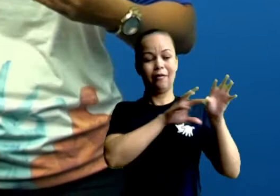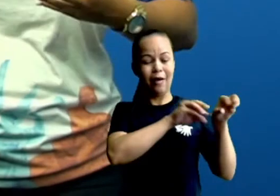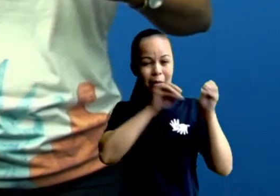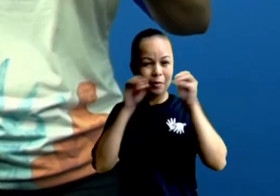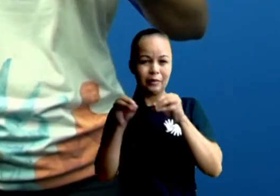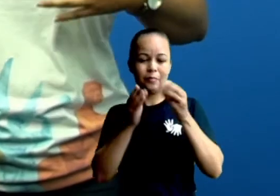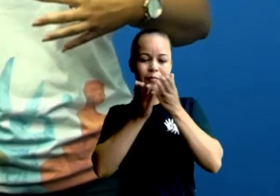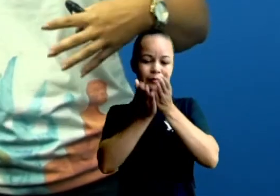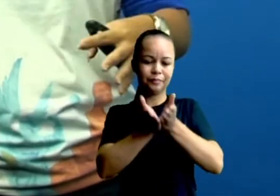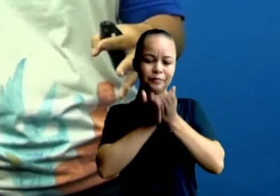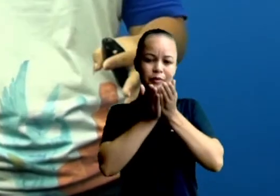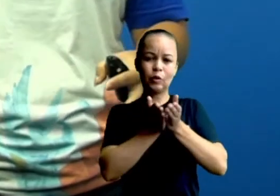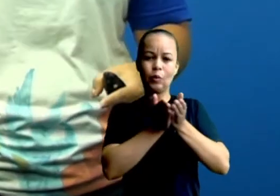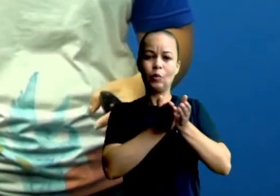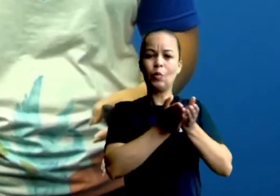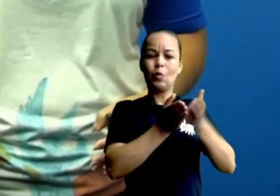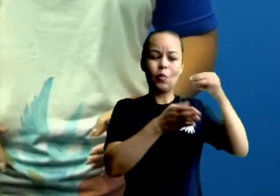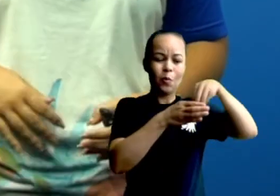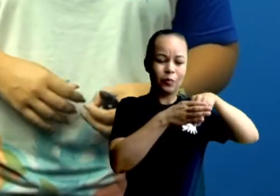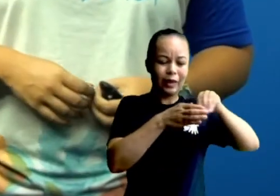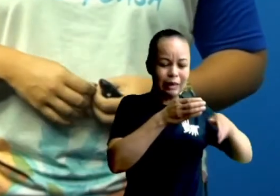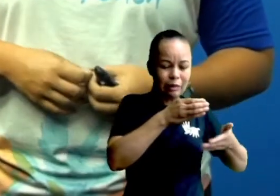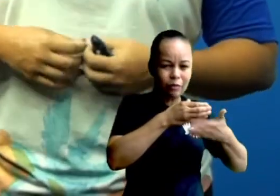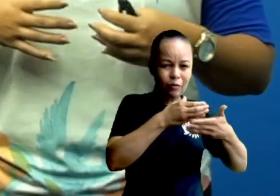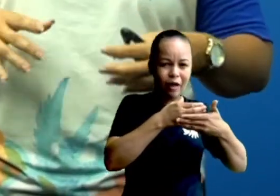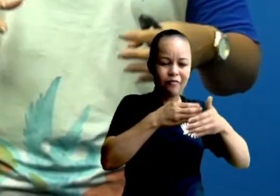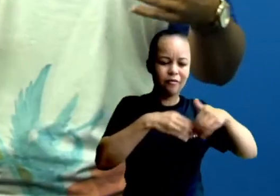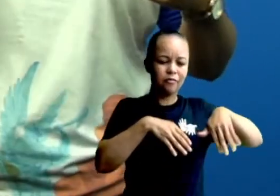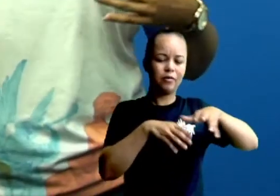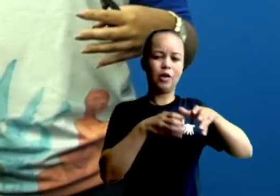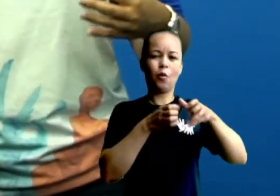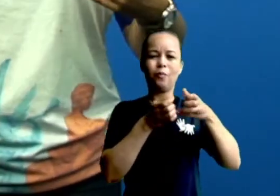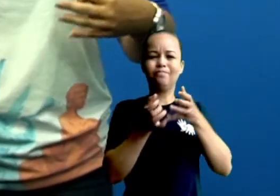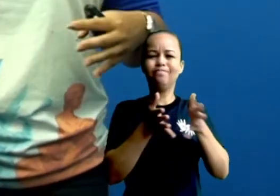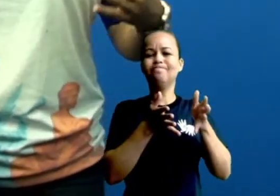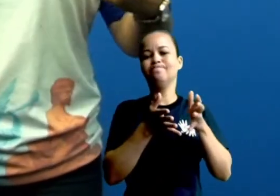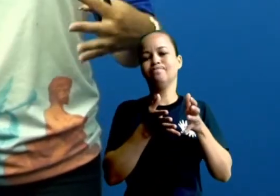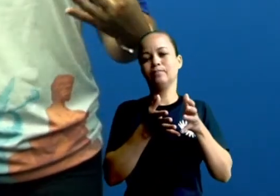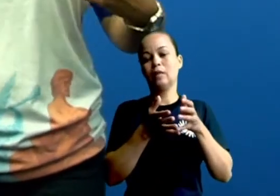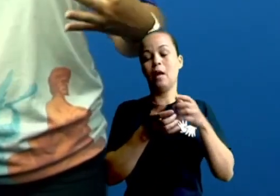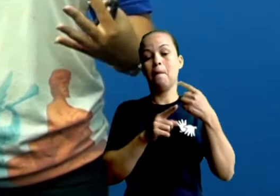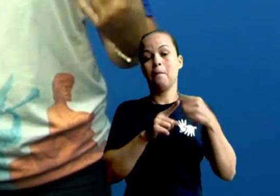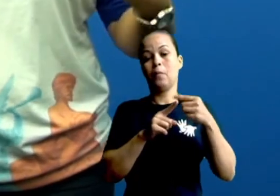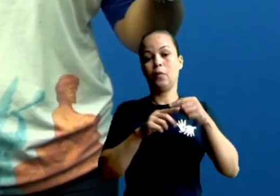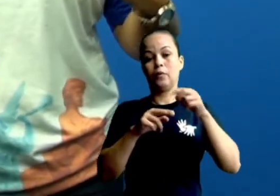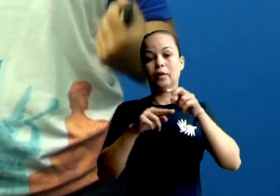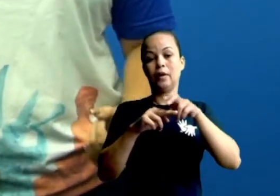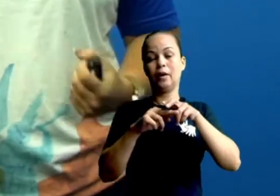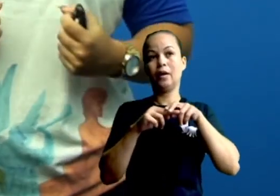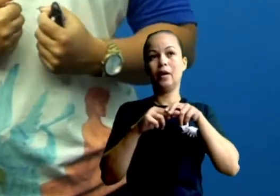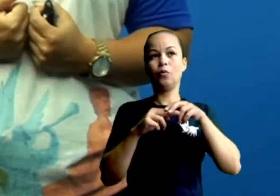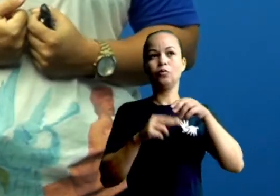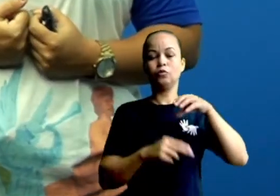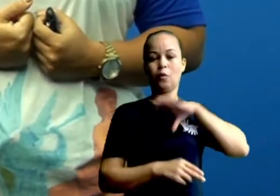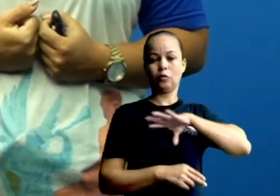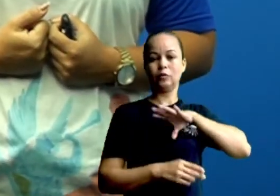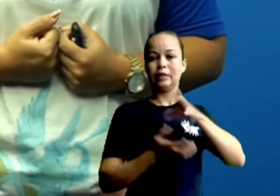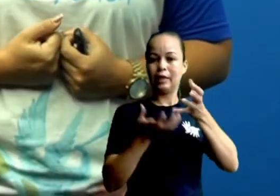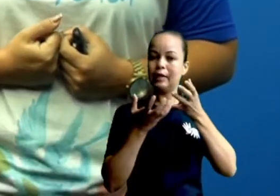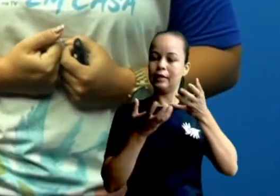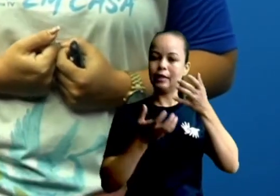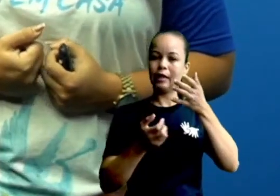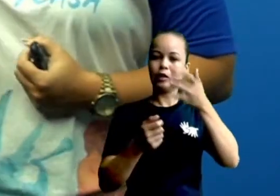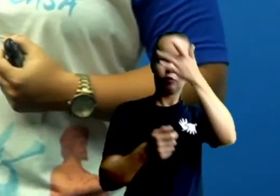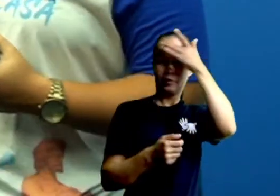vinham nos navios, nos porões dos navios, certo? Porque os portugueses queriam pessoas de braço forte para trabalhar para